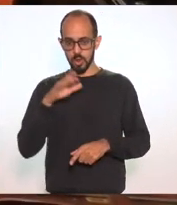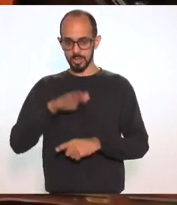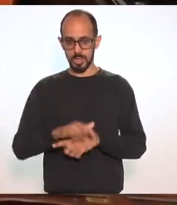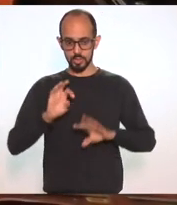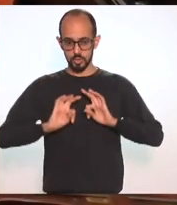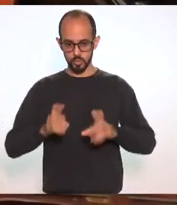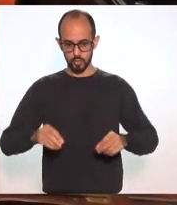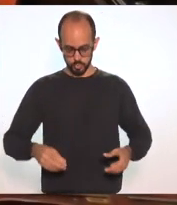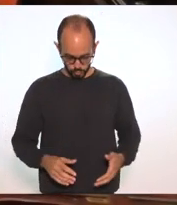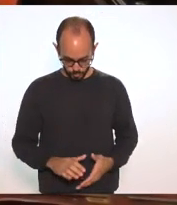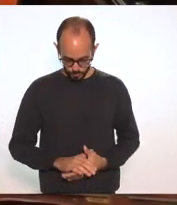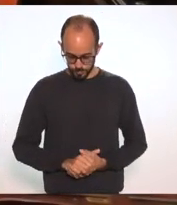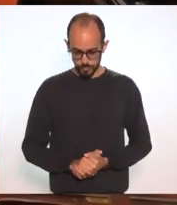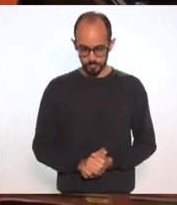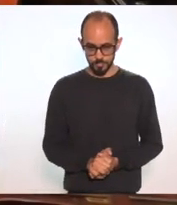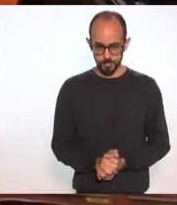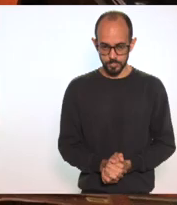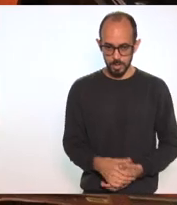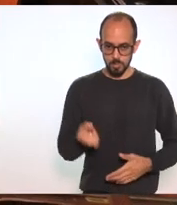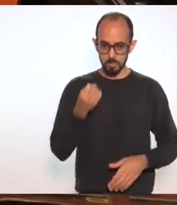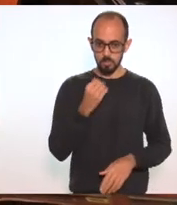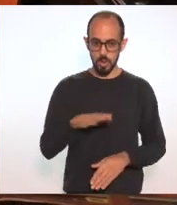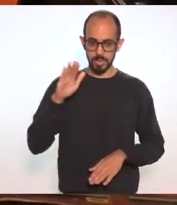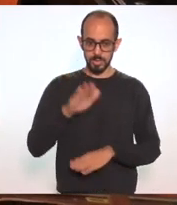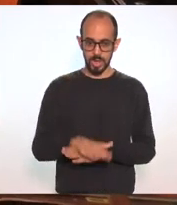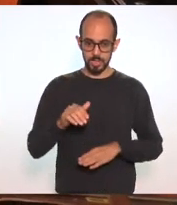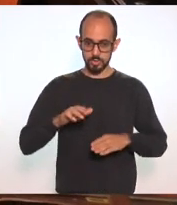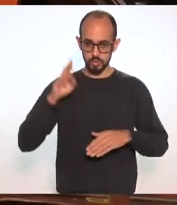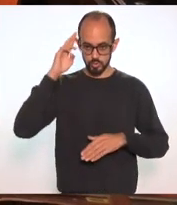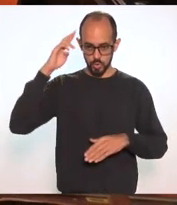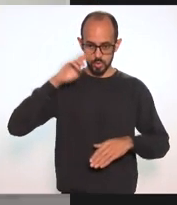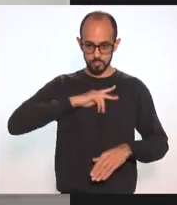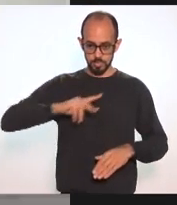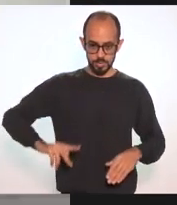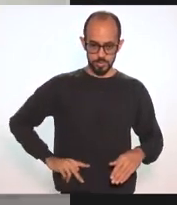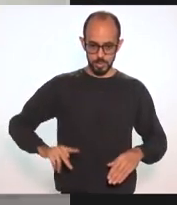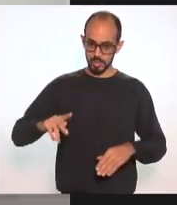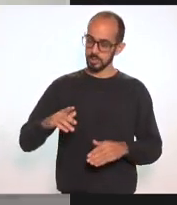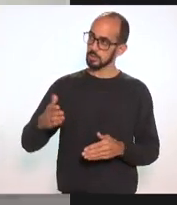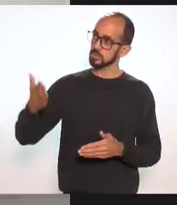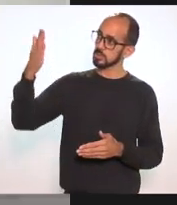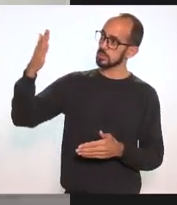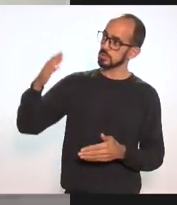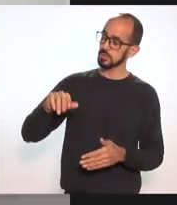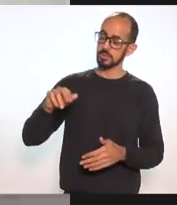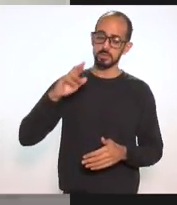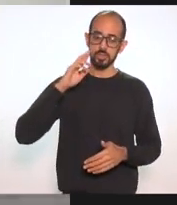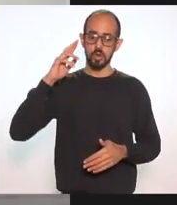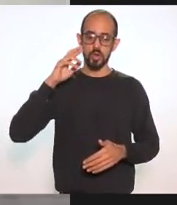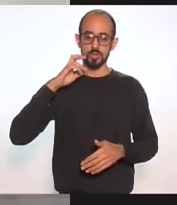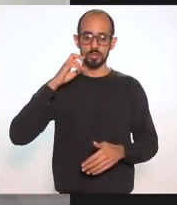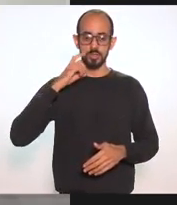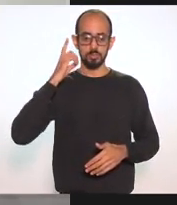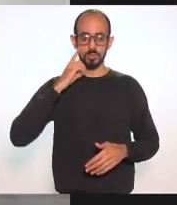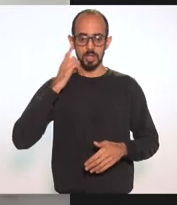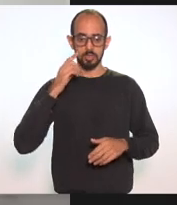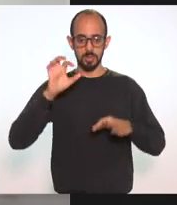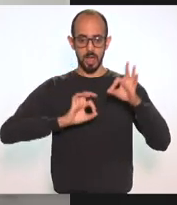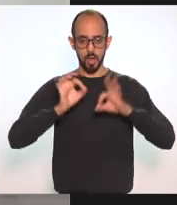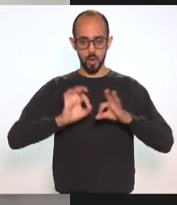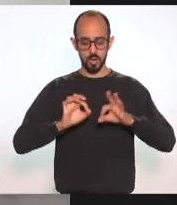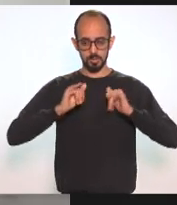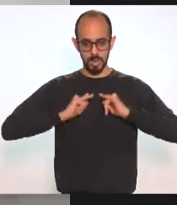todos. Boa tarde, senhor presidente, senhoras deputadas, senhores deputados. Eu, pela ordem, é para anunciar que